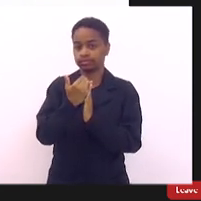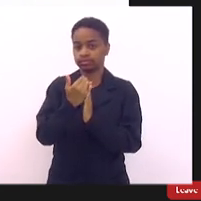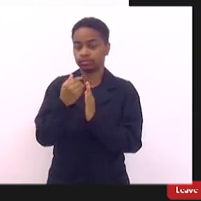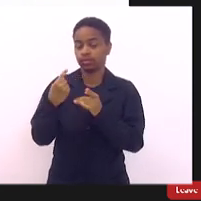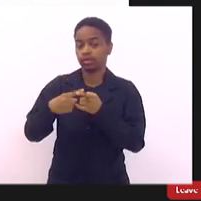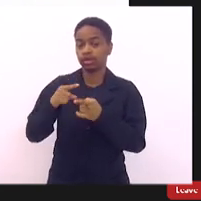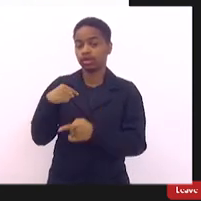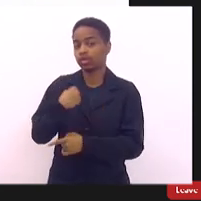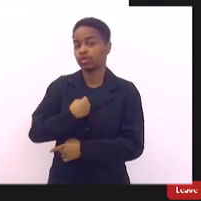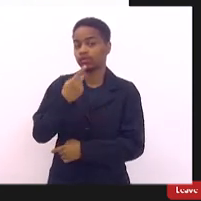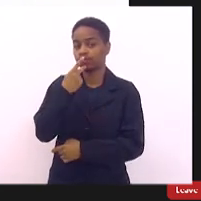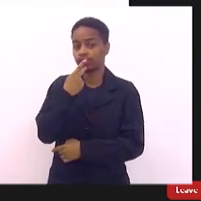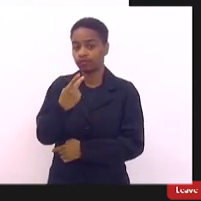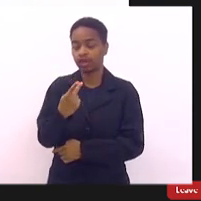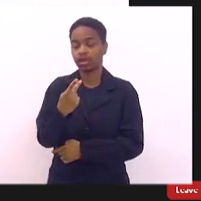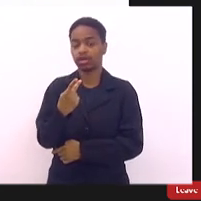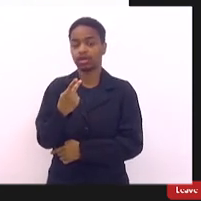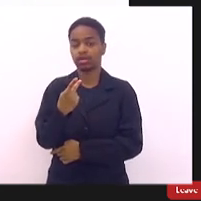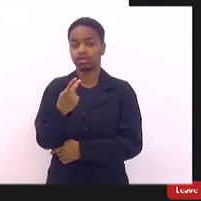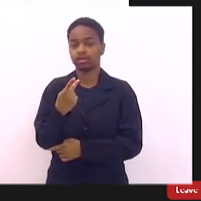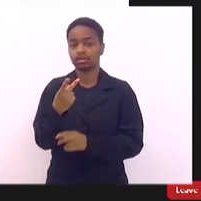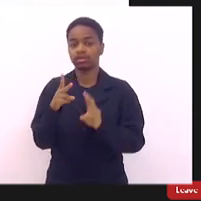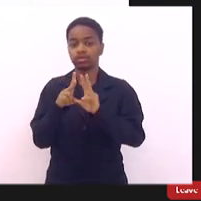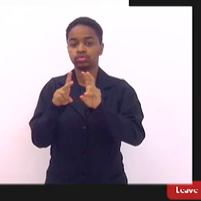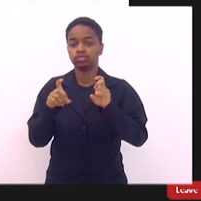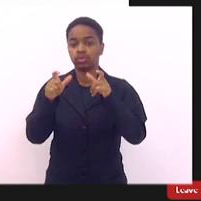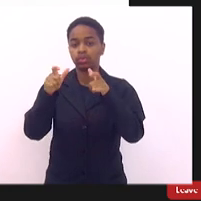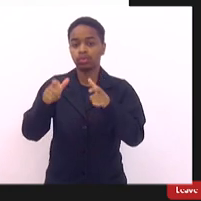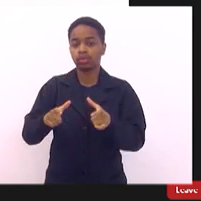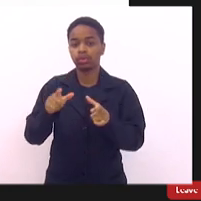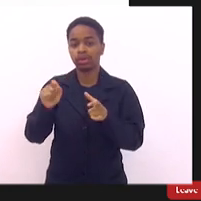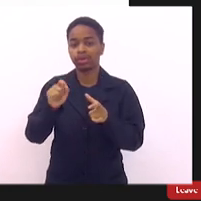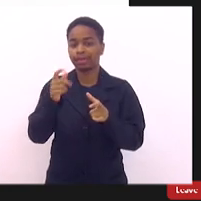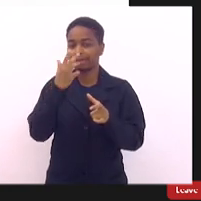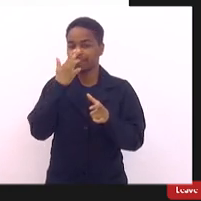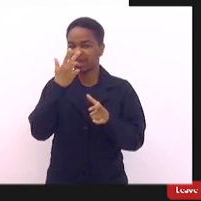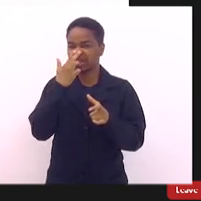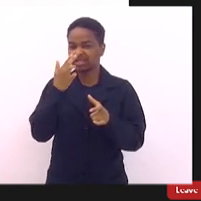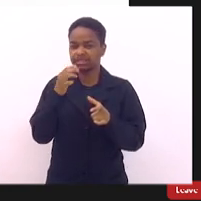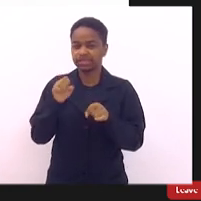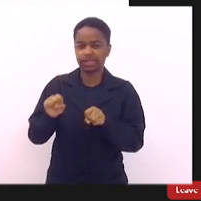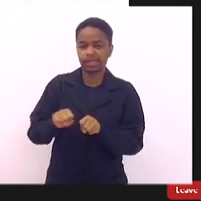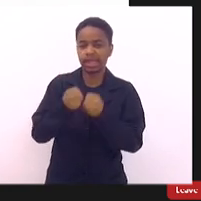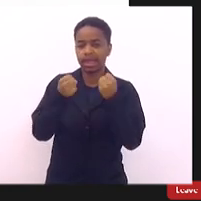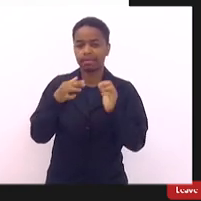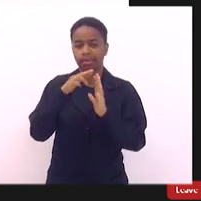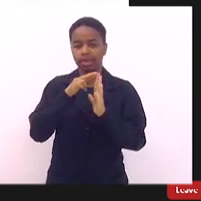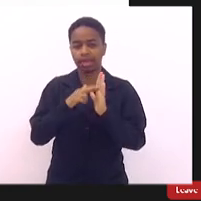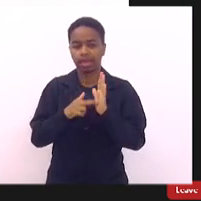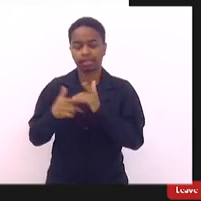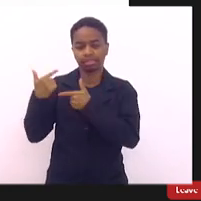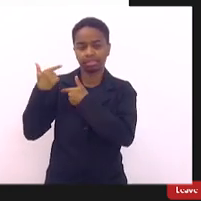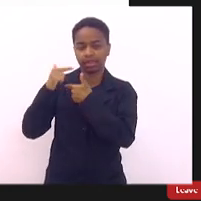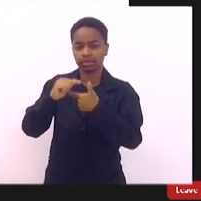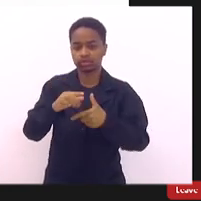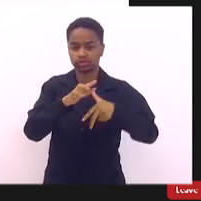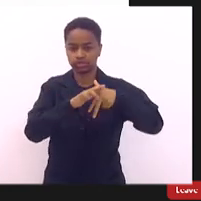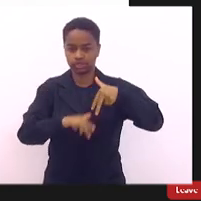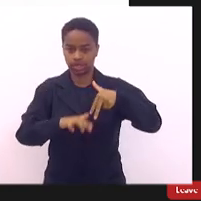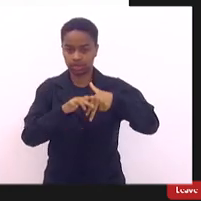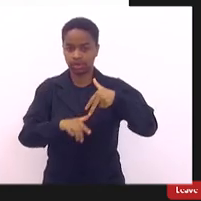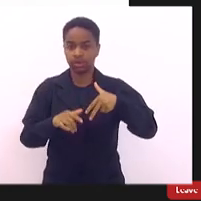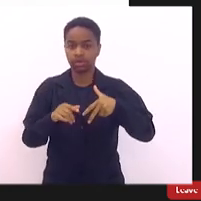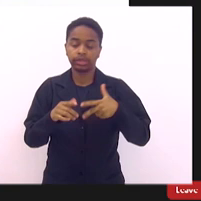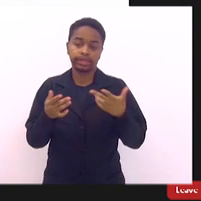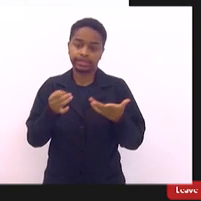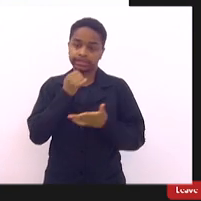gente está falando especificamente desse lugar que é uma quebra, né, das normativas tradicionais de gênero, que é a mulher